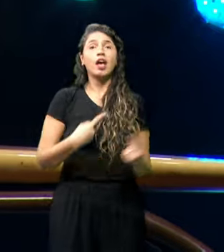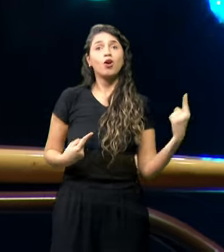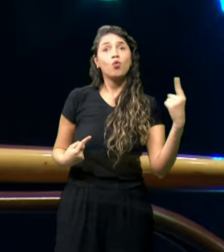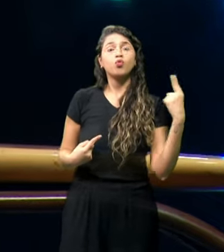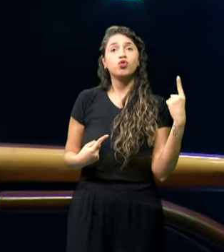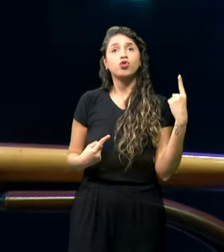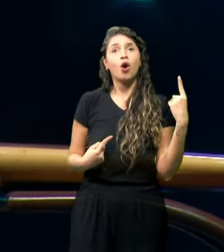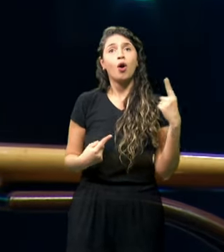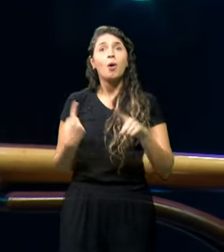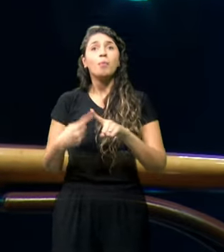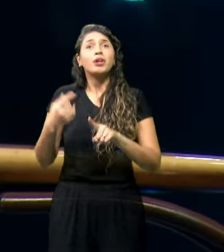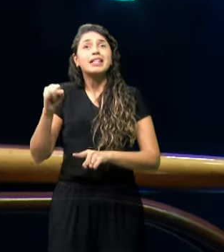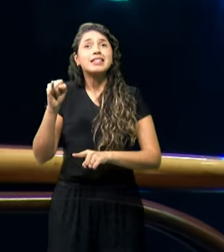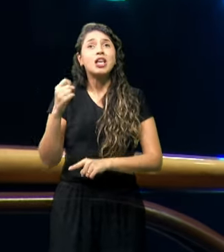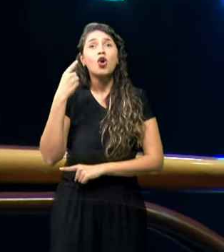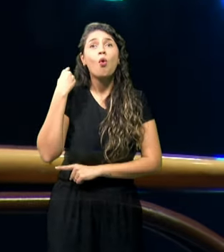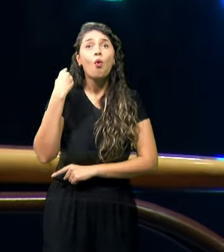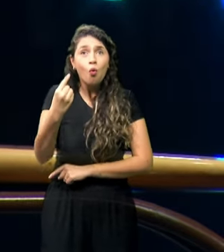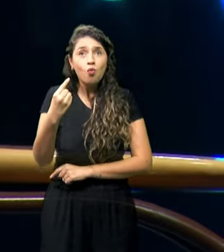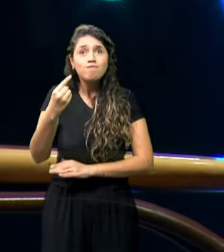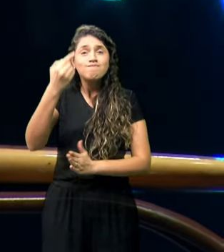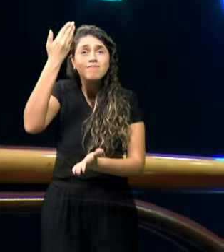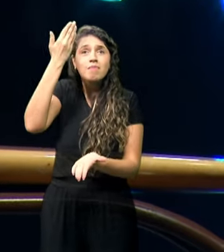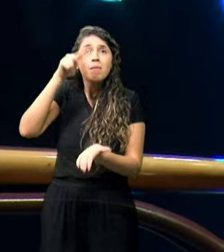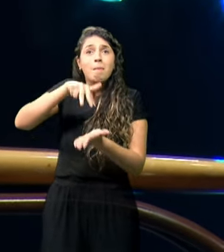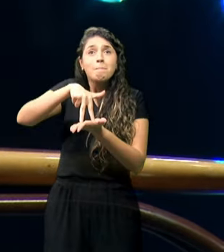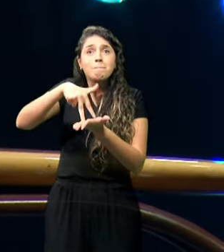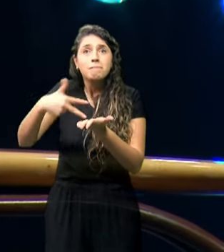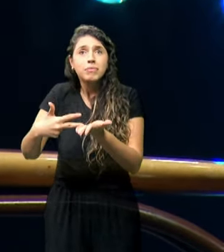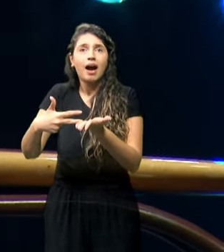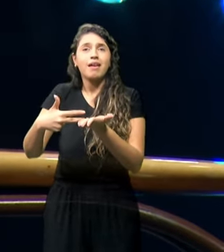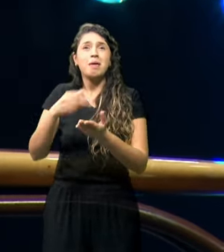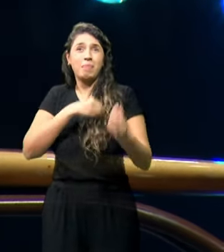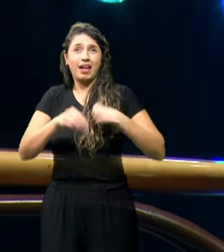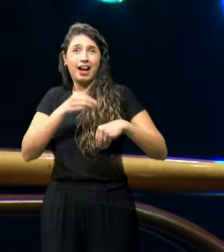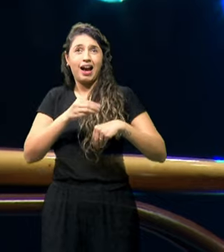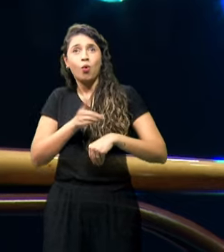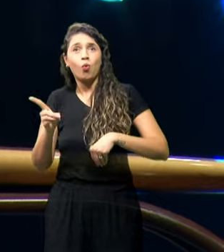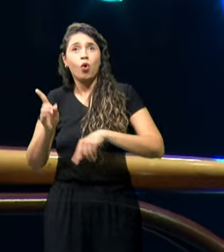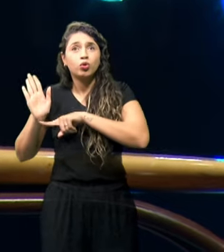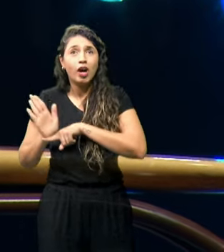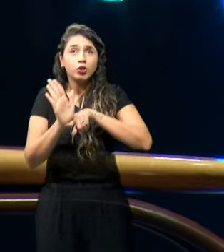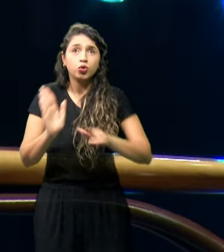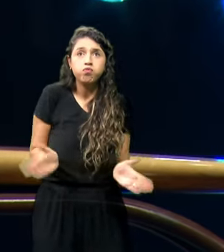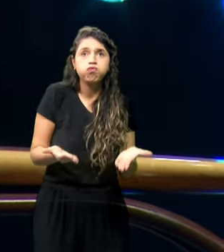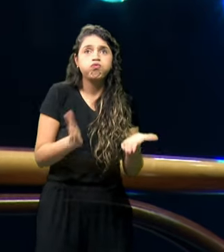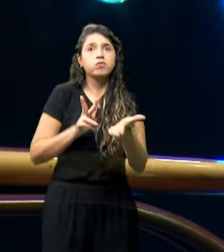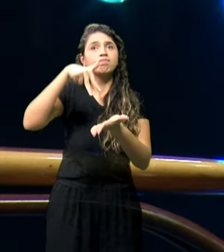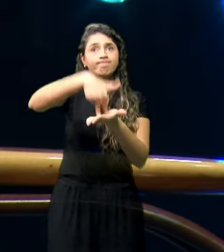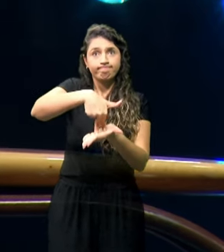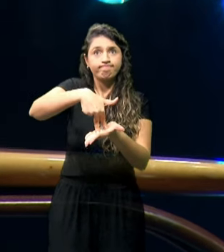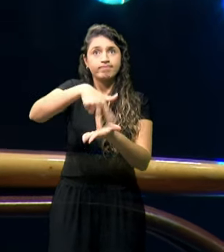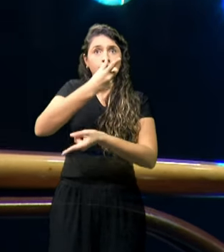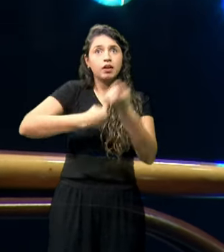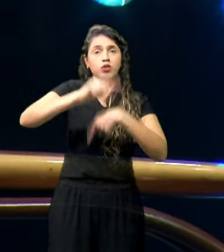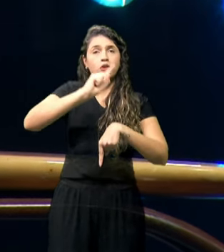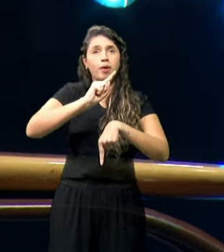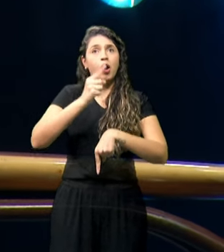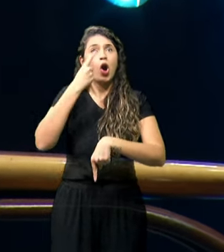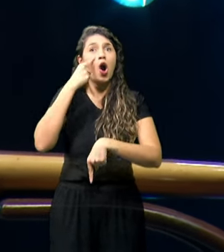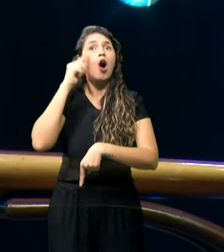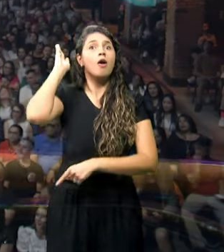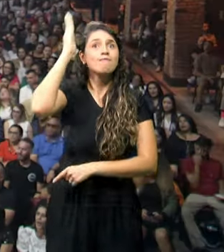outro levanta, mas ai daquele que estiver só, caindo, quem o levantará? Vamos lá, diga aí com força, vamos lá,